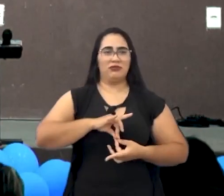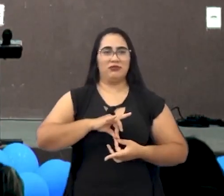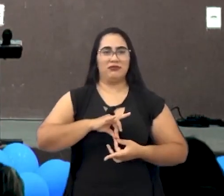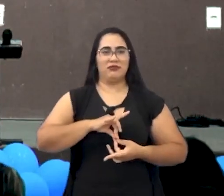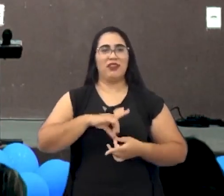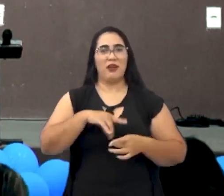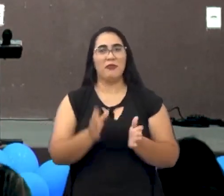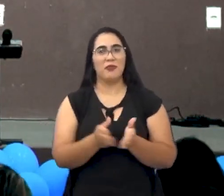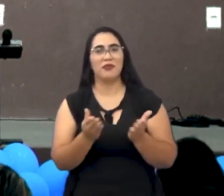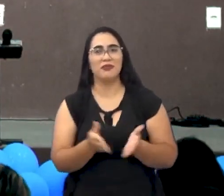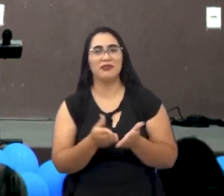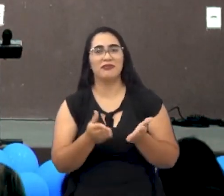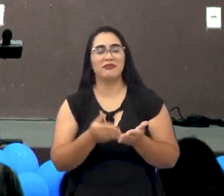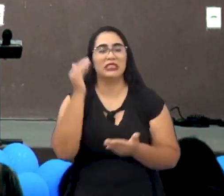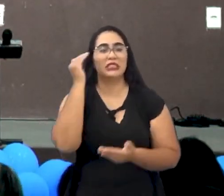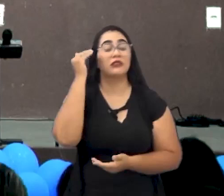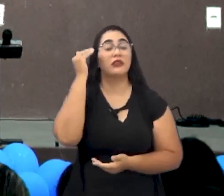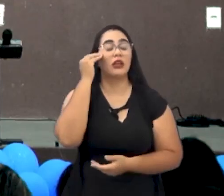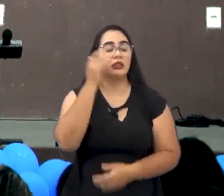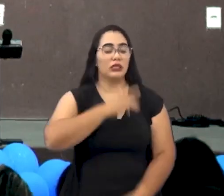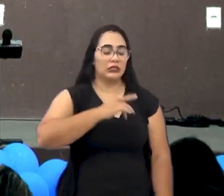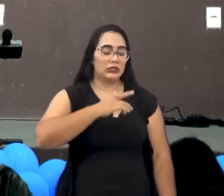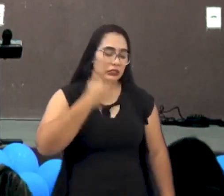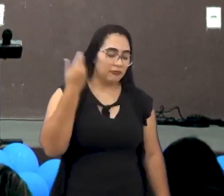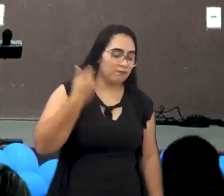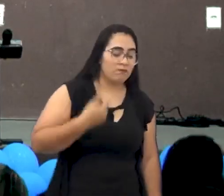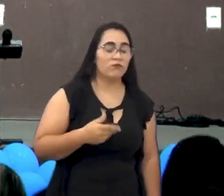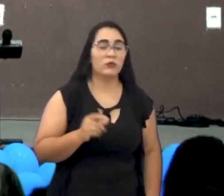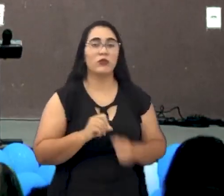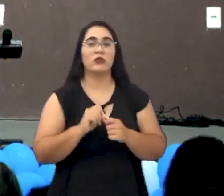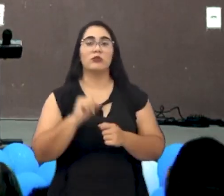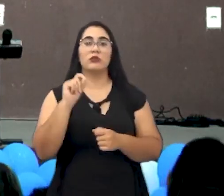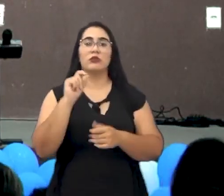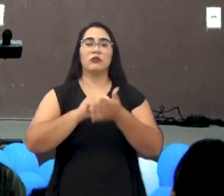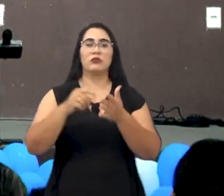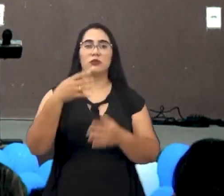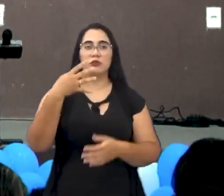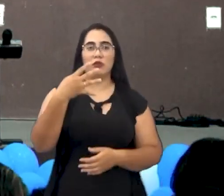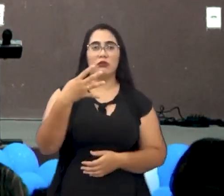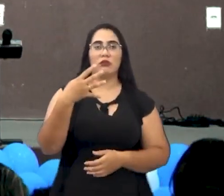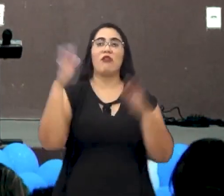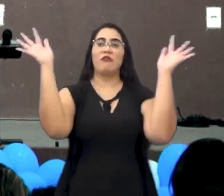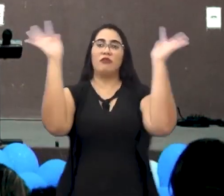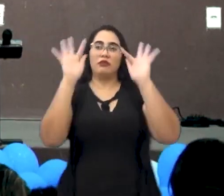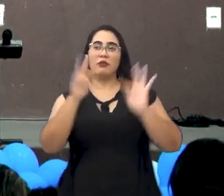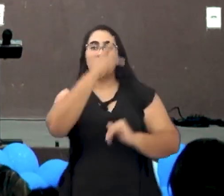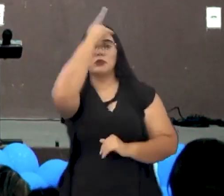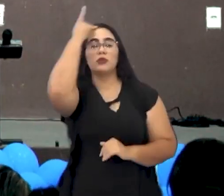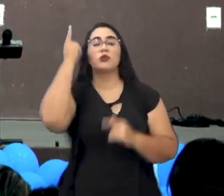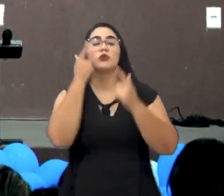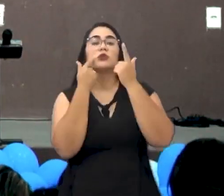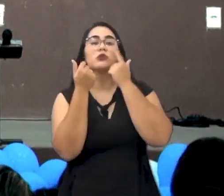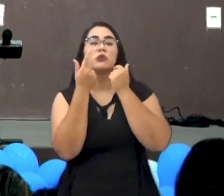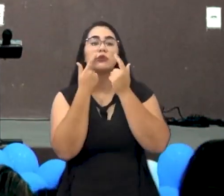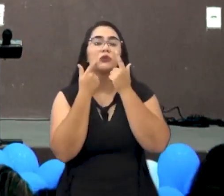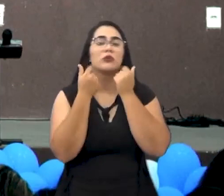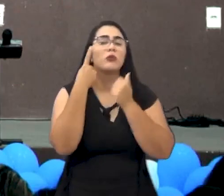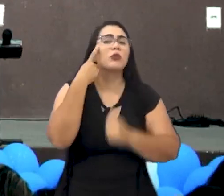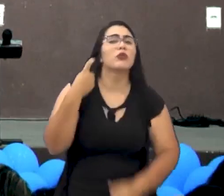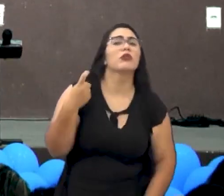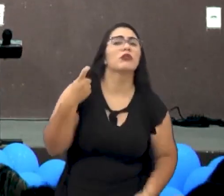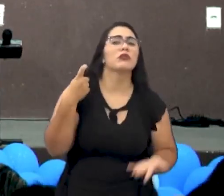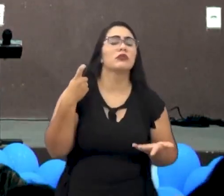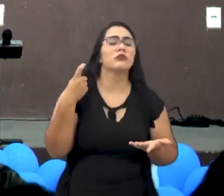Mas os miseráveis que reconheceram sua miséria, o que é que eles fazem? Verso 4. Bem-aventurados os que choram. Eles